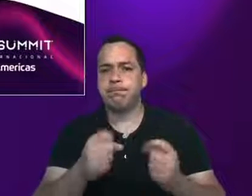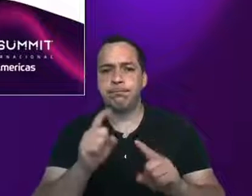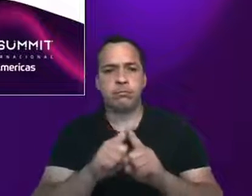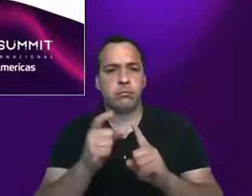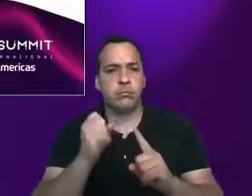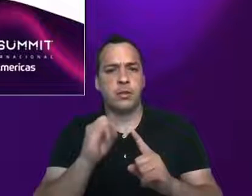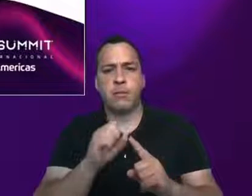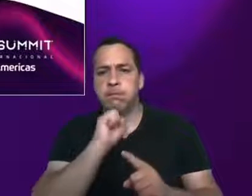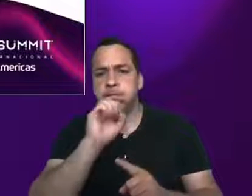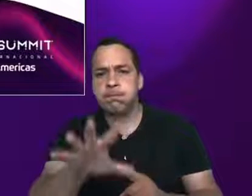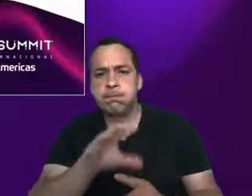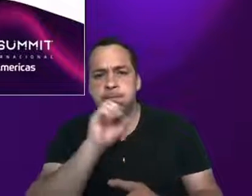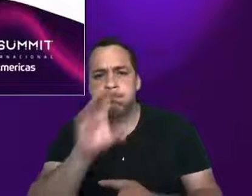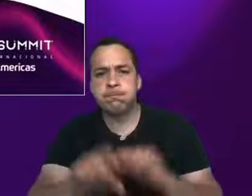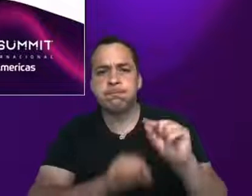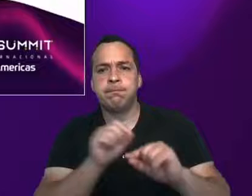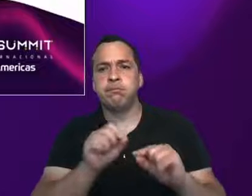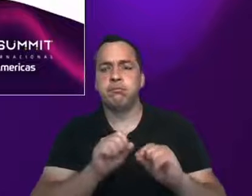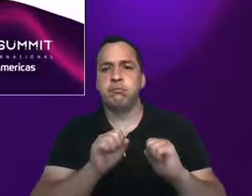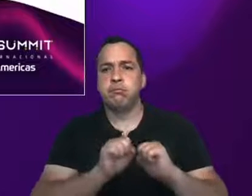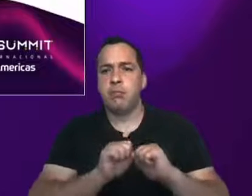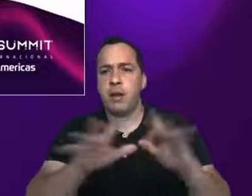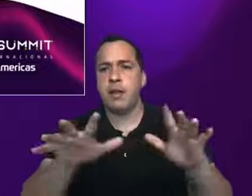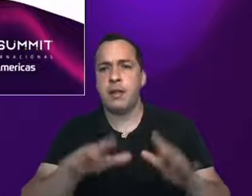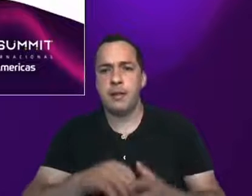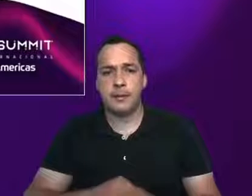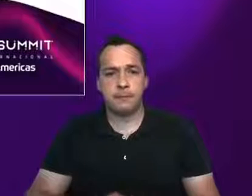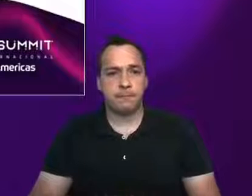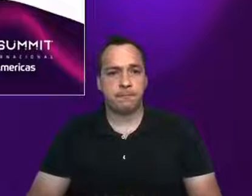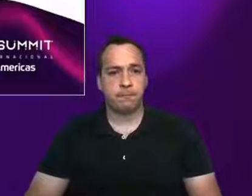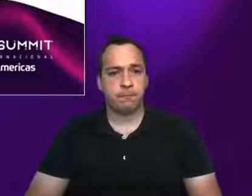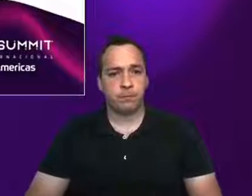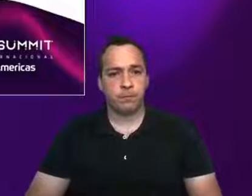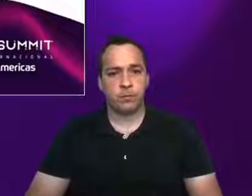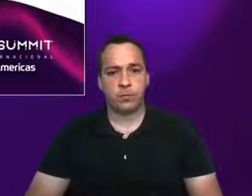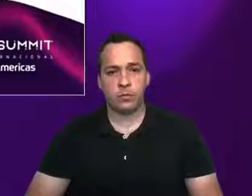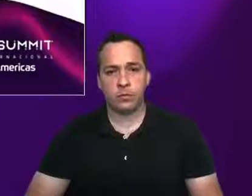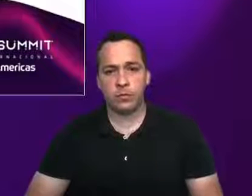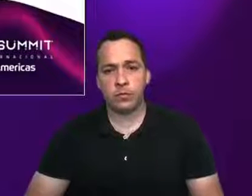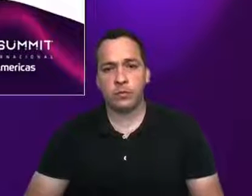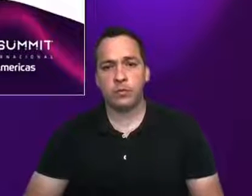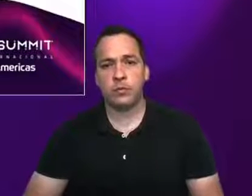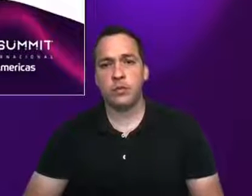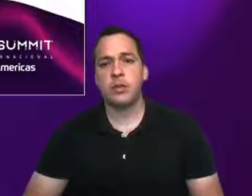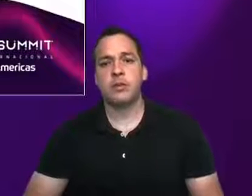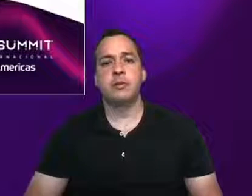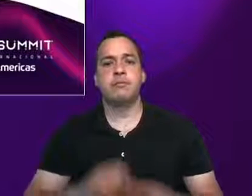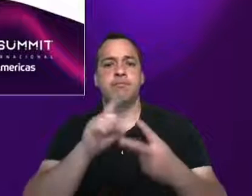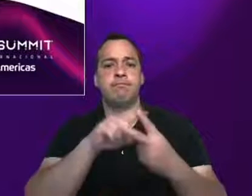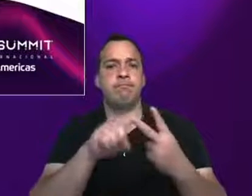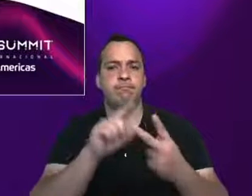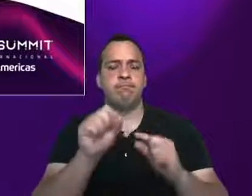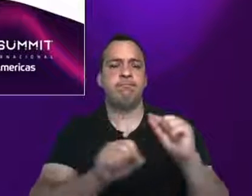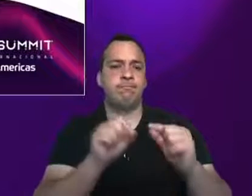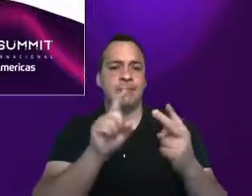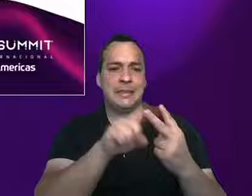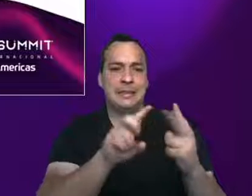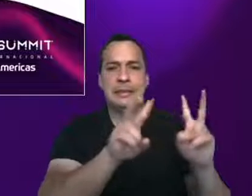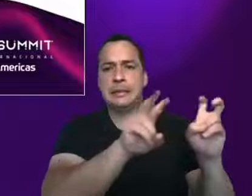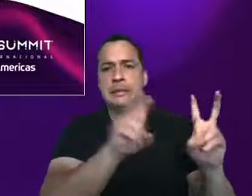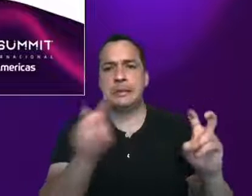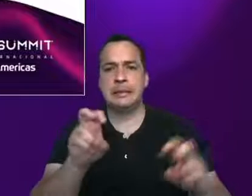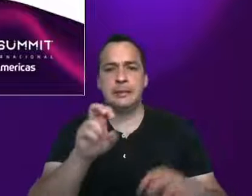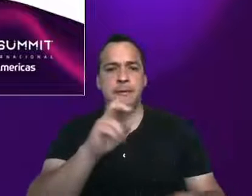hipervolêmico, com um problema de difusão. Tanto a hipovolemia quanto a hipervolemia, elas são